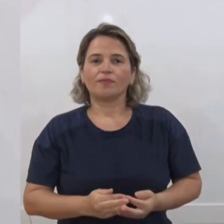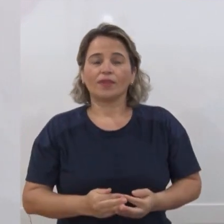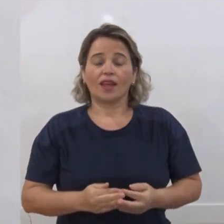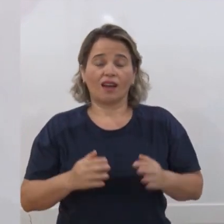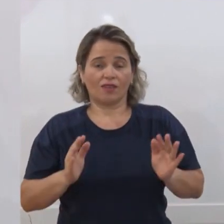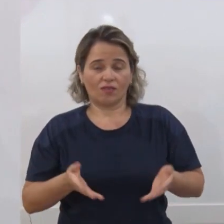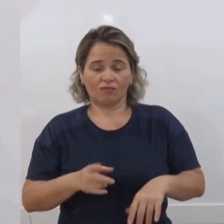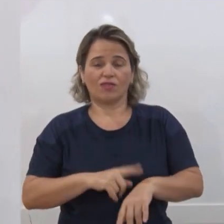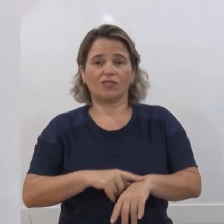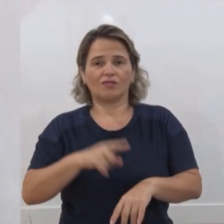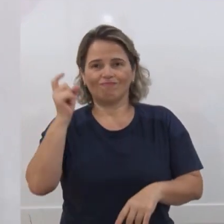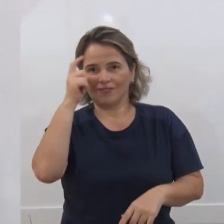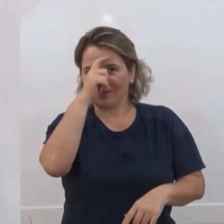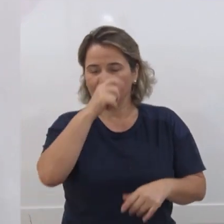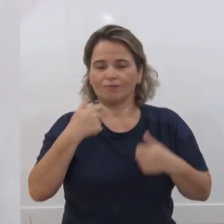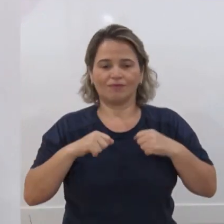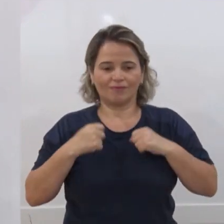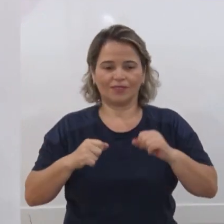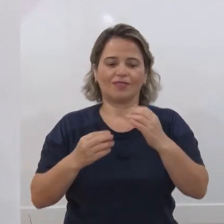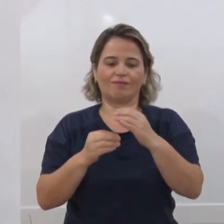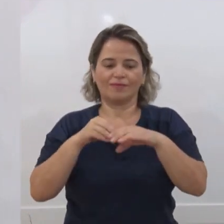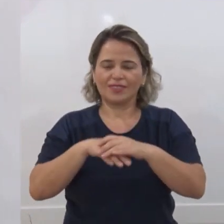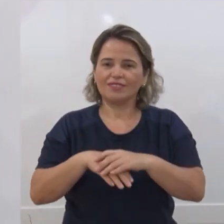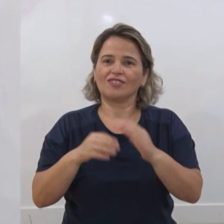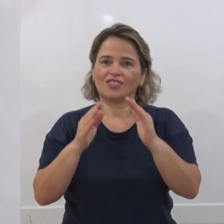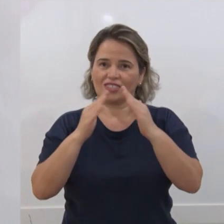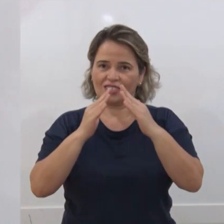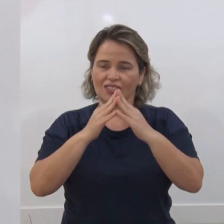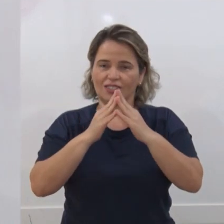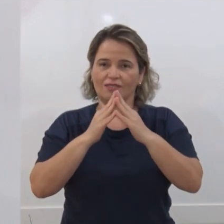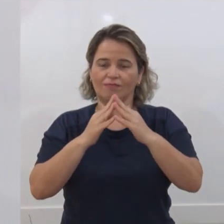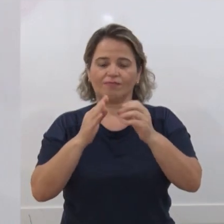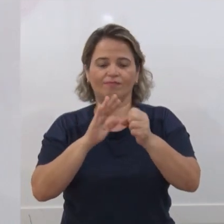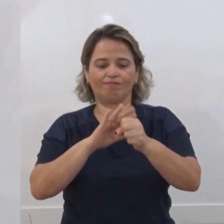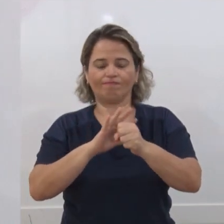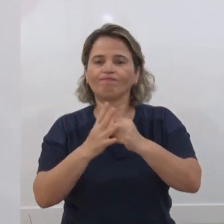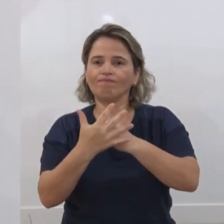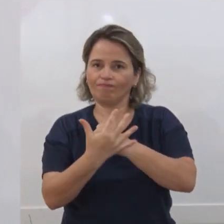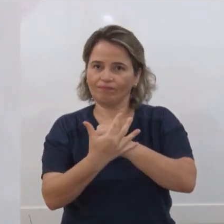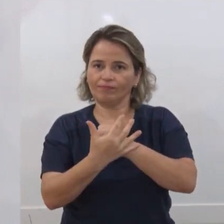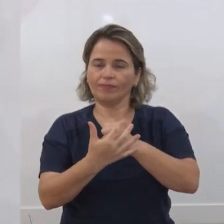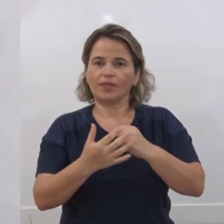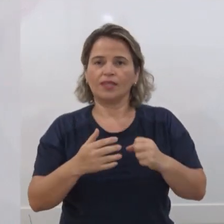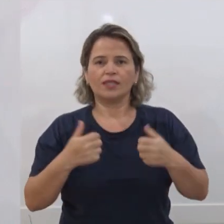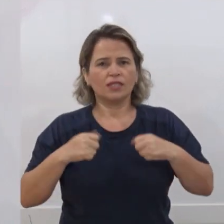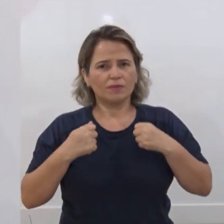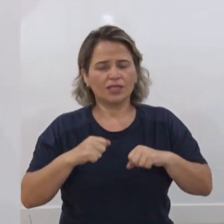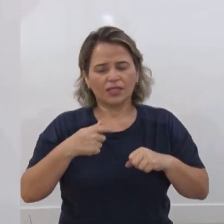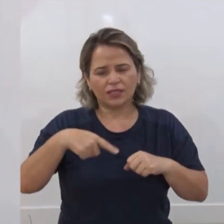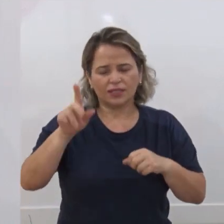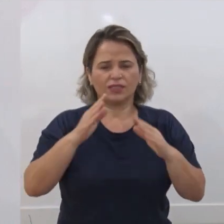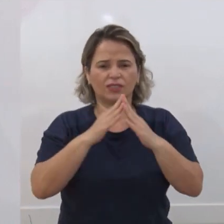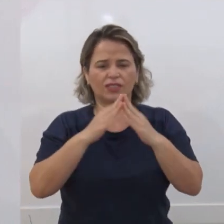por um momento difícil de ficar em casa, devido à pandemia do coronavírus. Se precisar sair de casa,